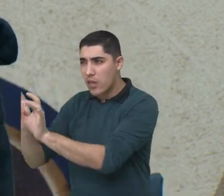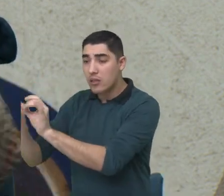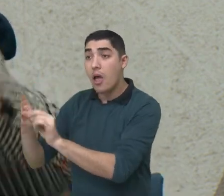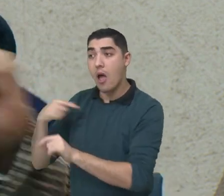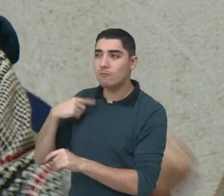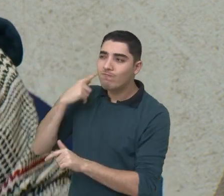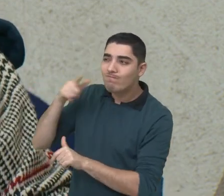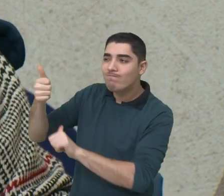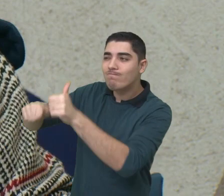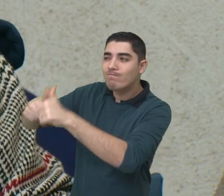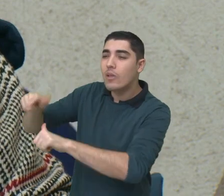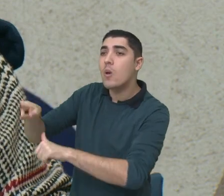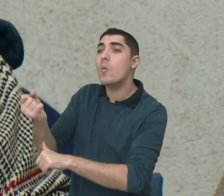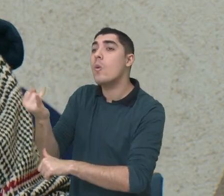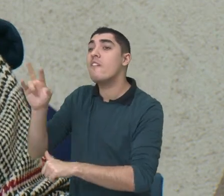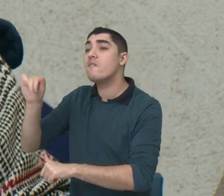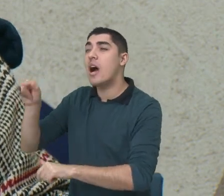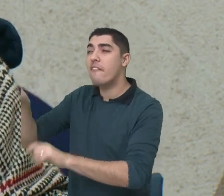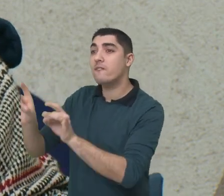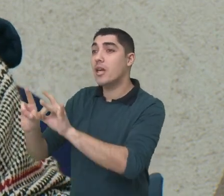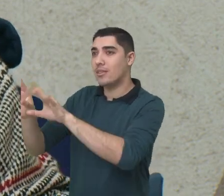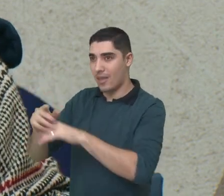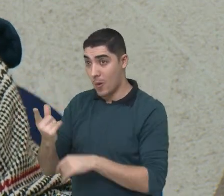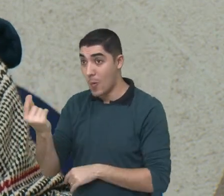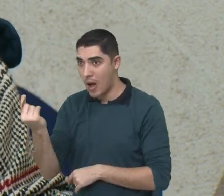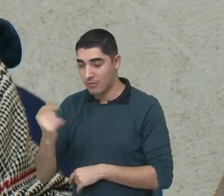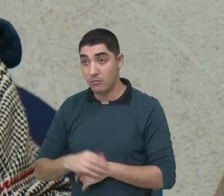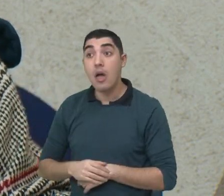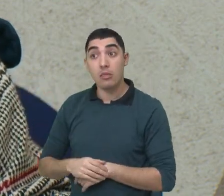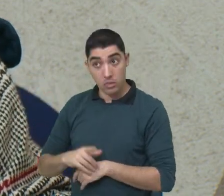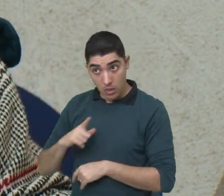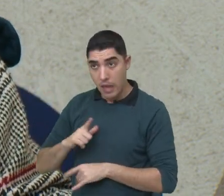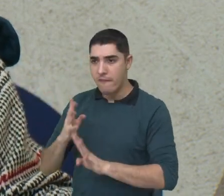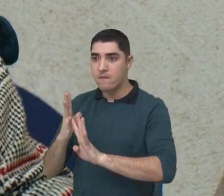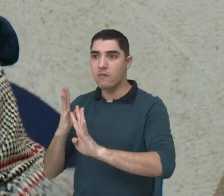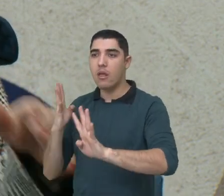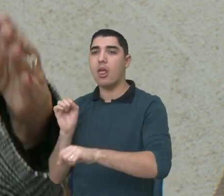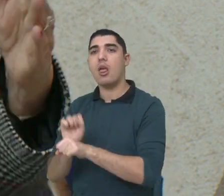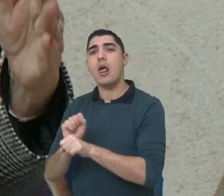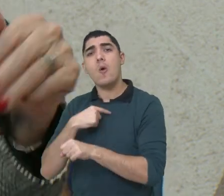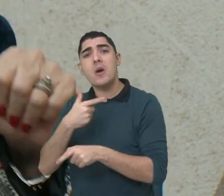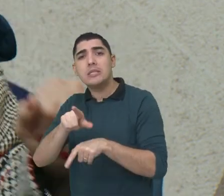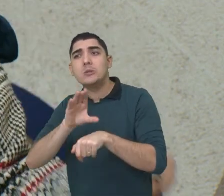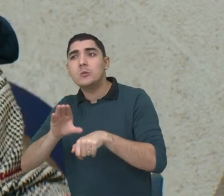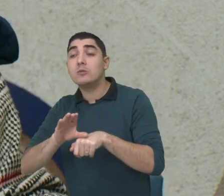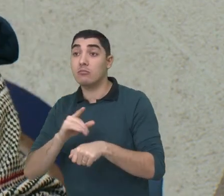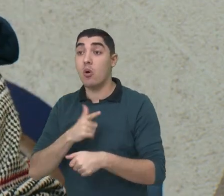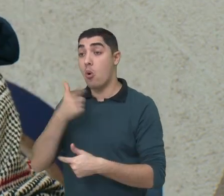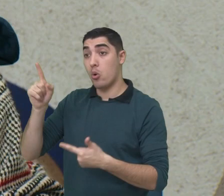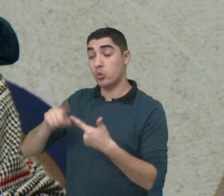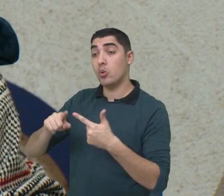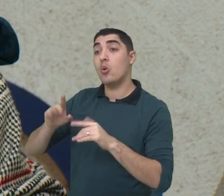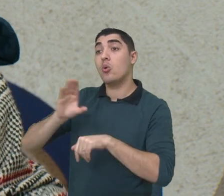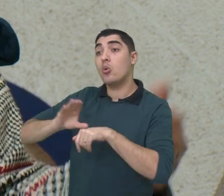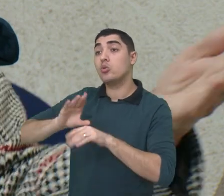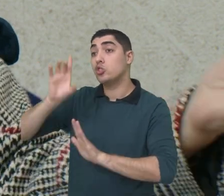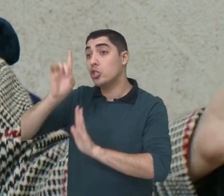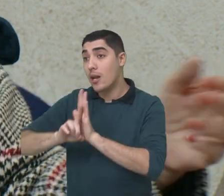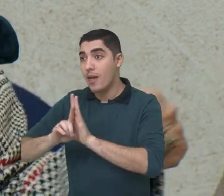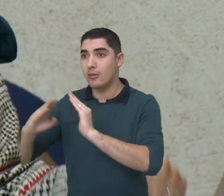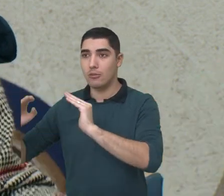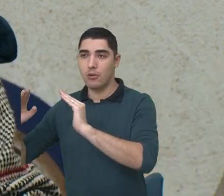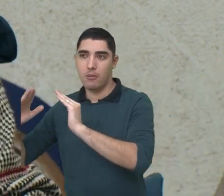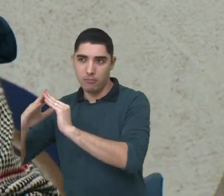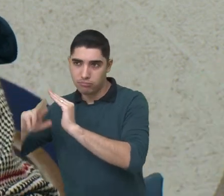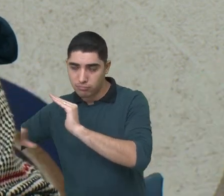que tem fila de espera, sabe, para fazer o curso. Tem outro curso de direito imobiliário, de